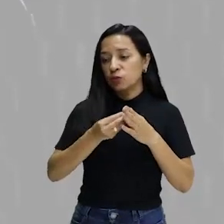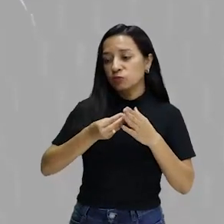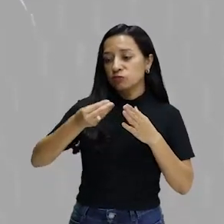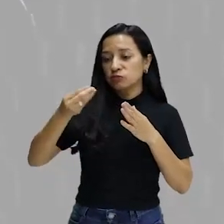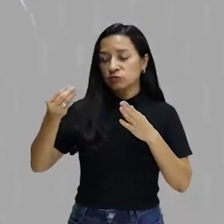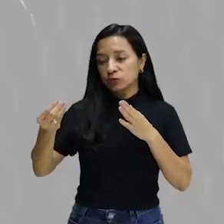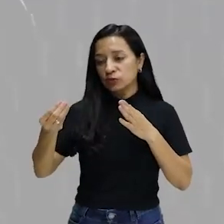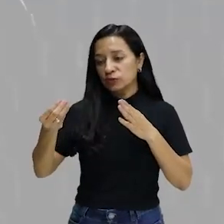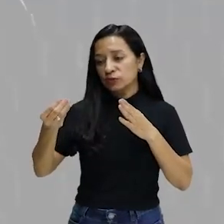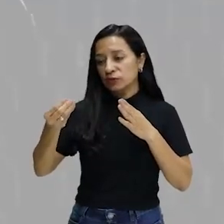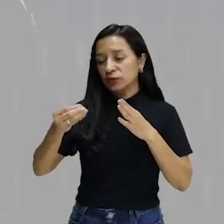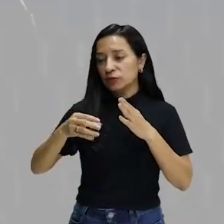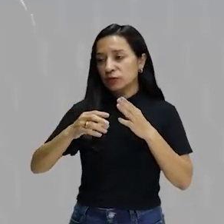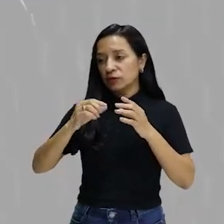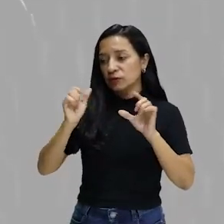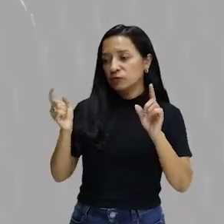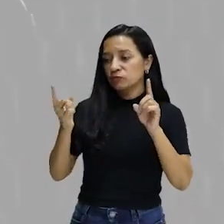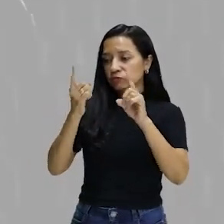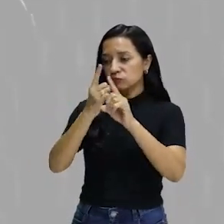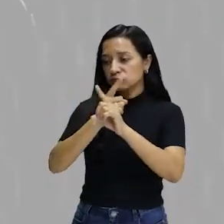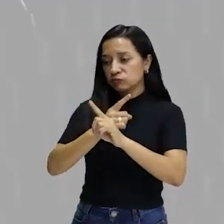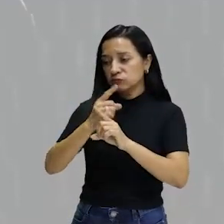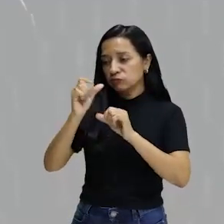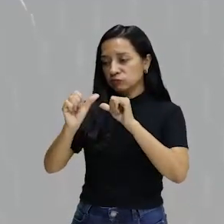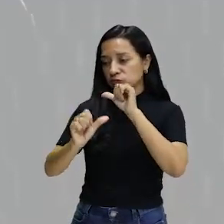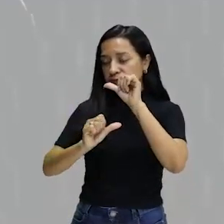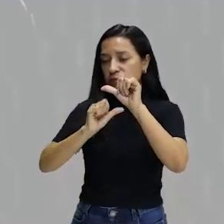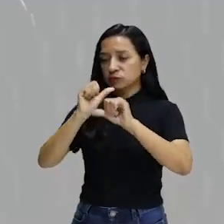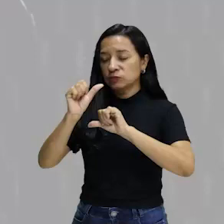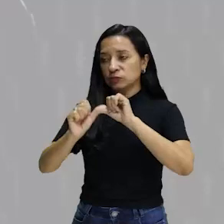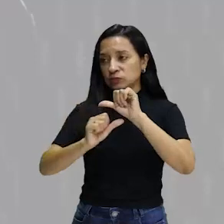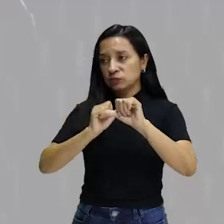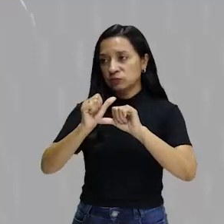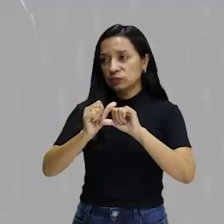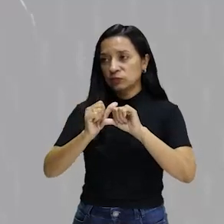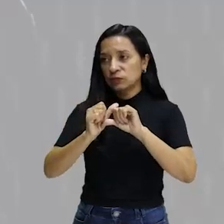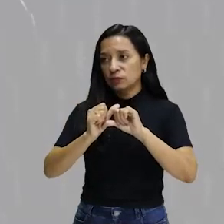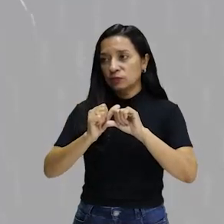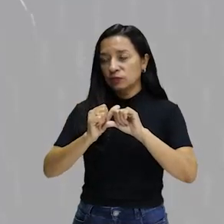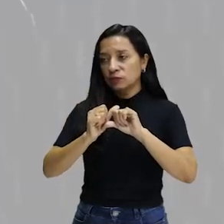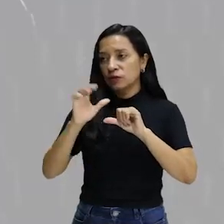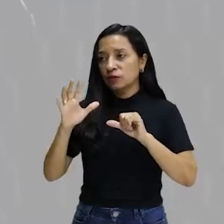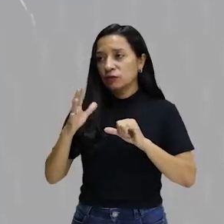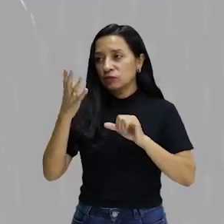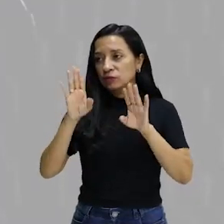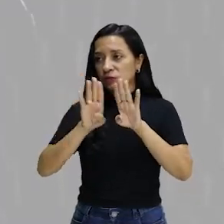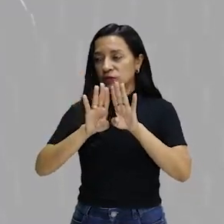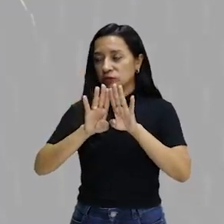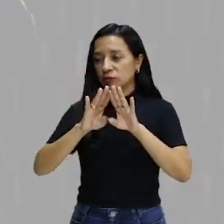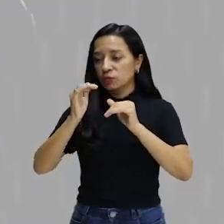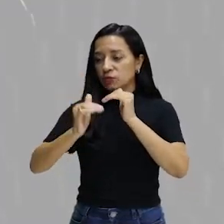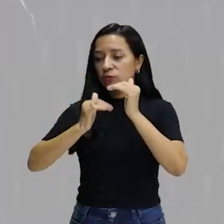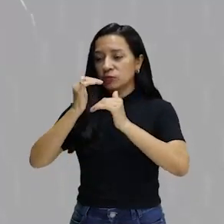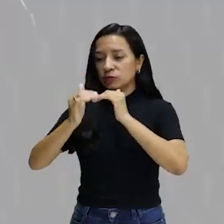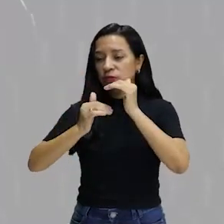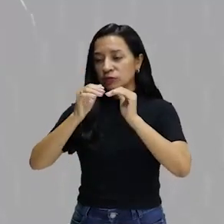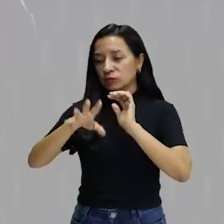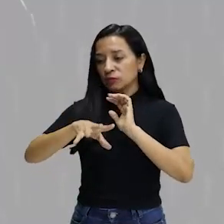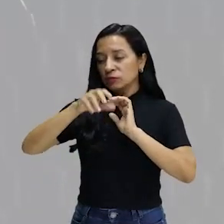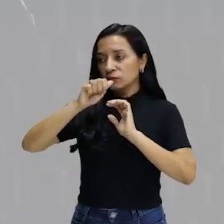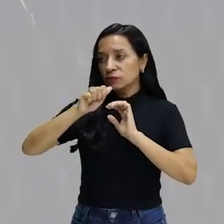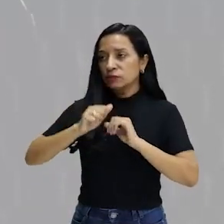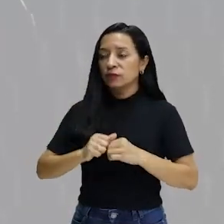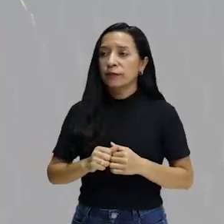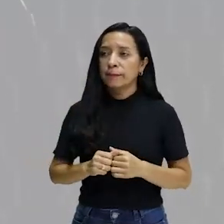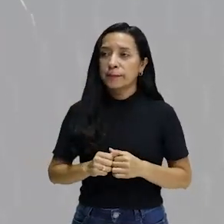atmosfera o gás carbônico. Então, nessas trocas aí que ocorrem nos estômatos, acontece também o processo de transpiração. Então, aí a